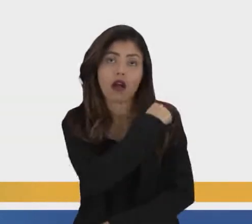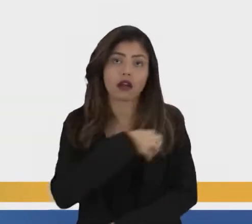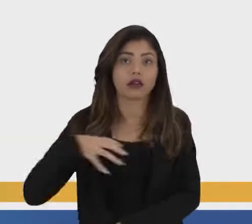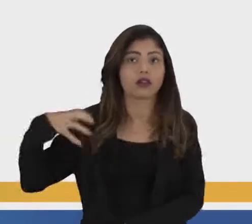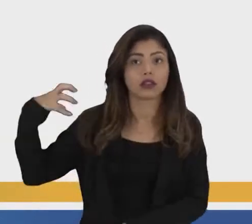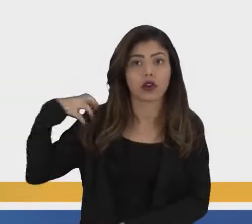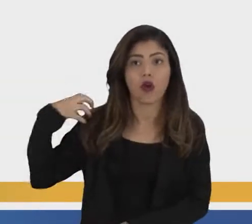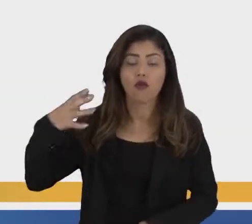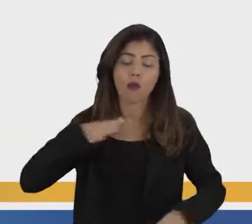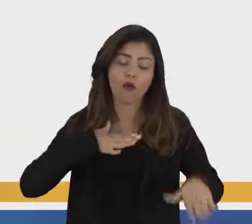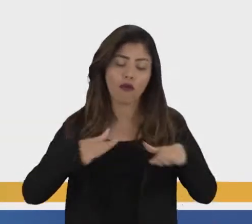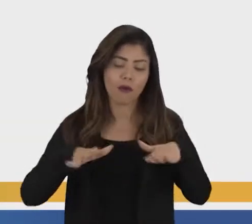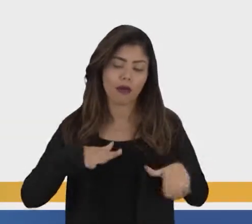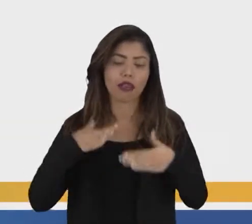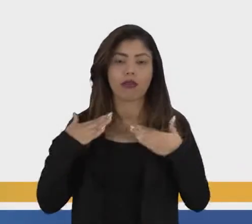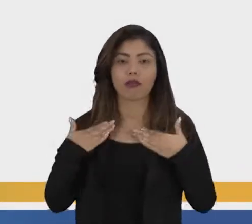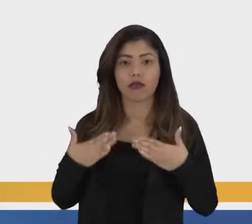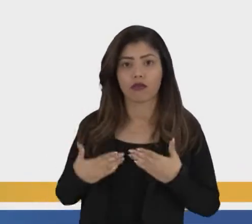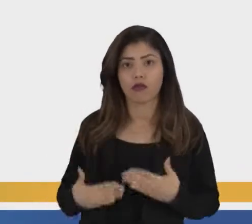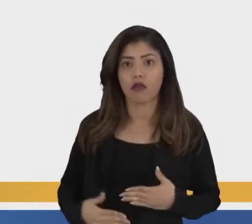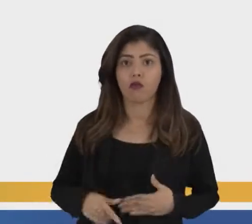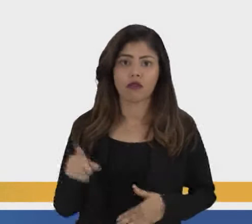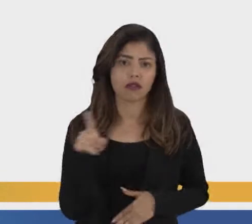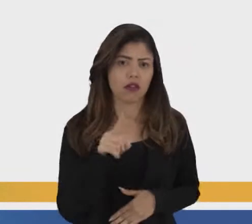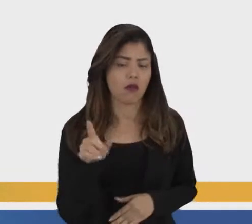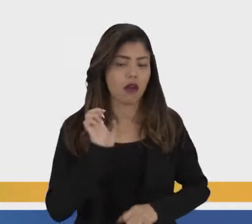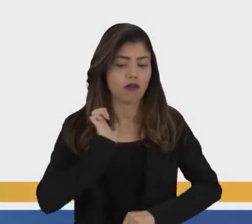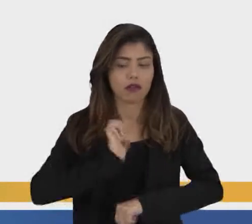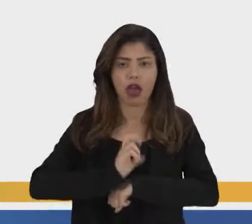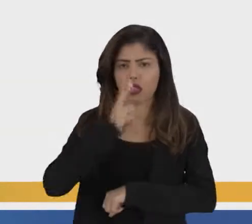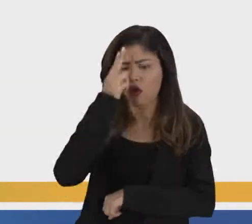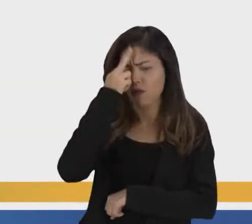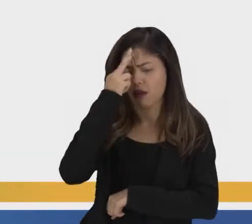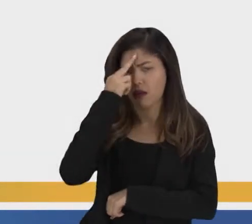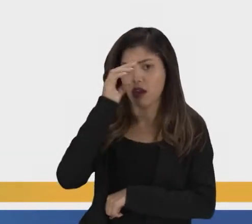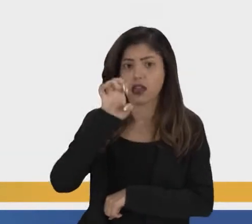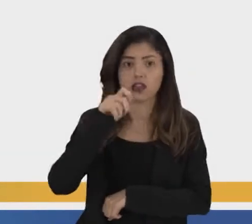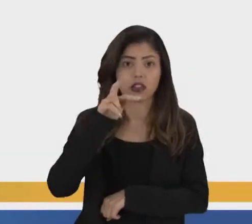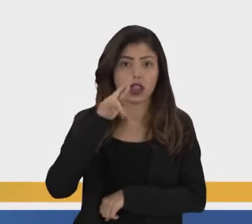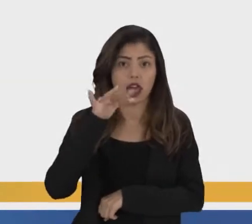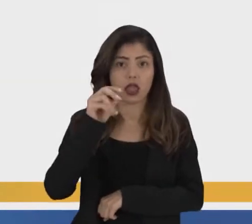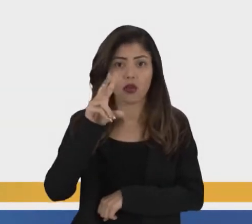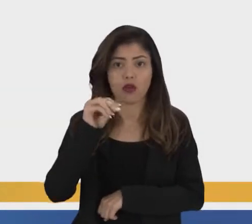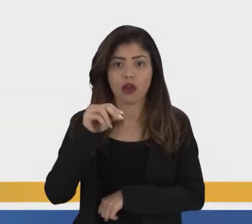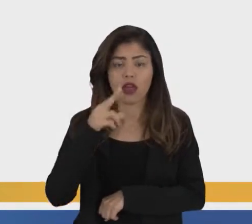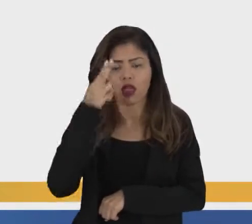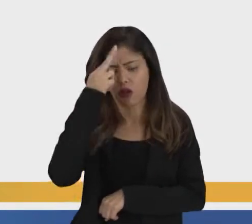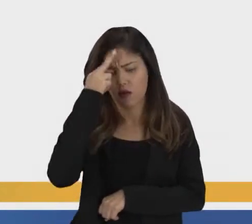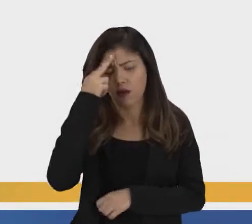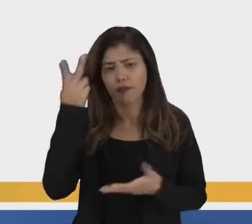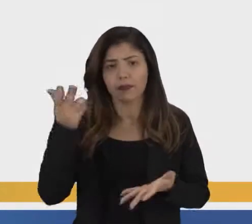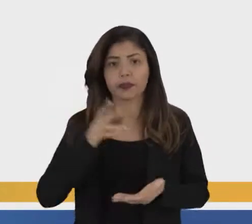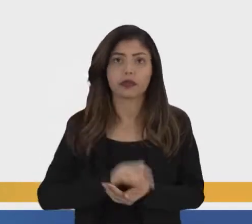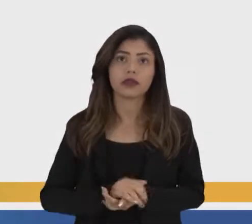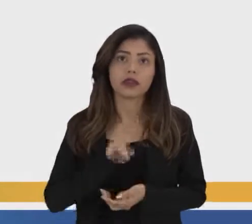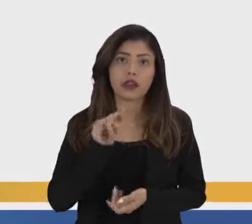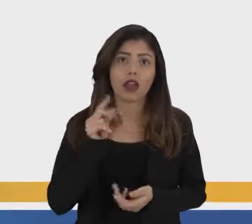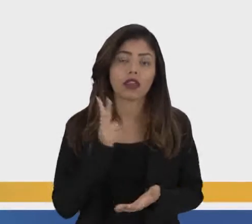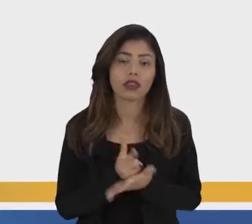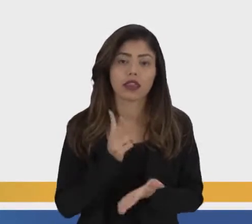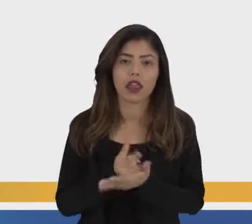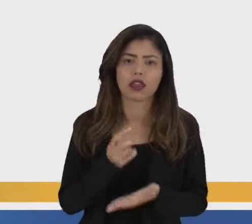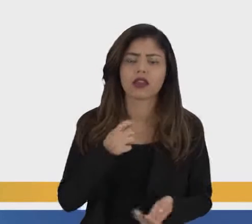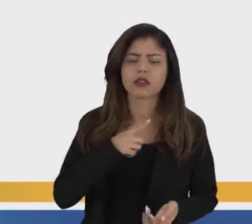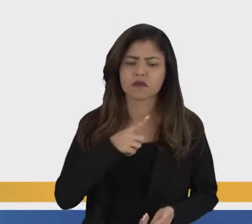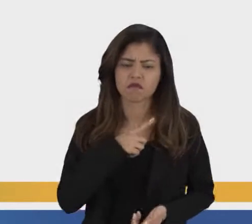movimento de um corpo não é um estado natural. Para que esse movimento ocorra, sempre haverá necessidade da ação de